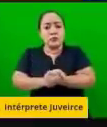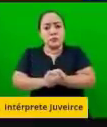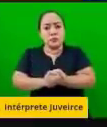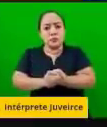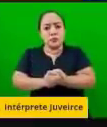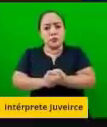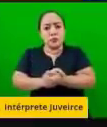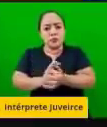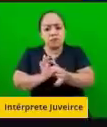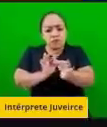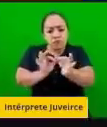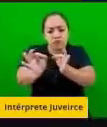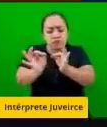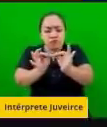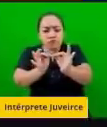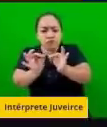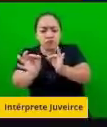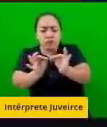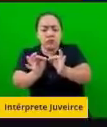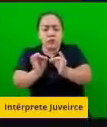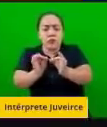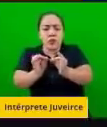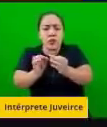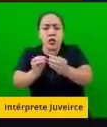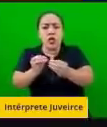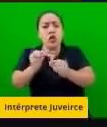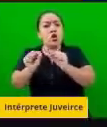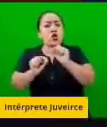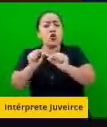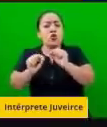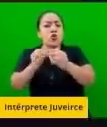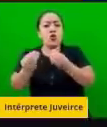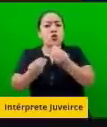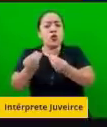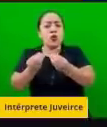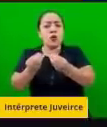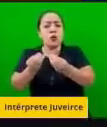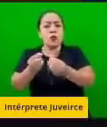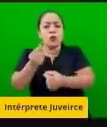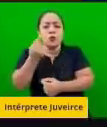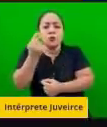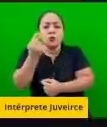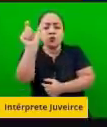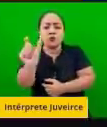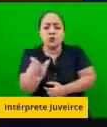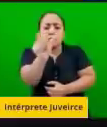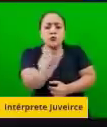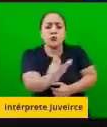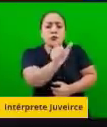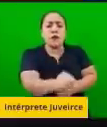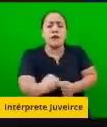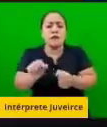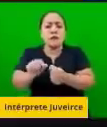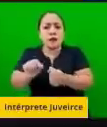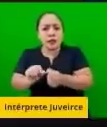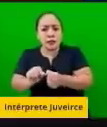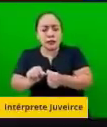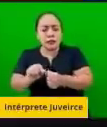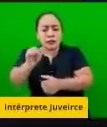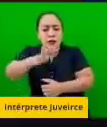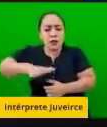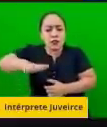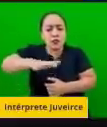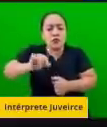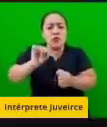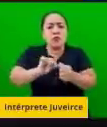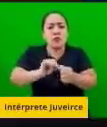ajustes em relação às atribuições de cada um dos segmentos dentro da unidade escolar, ou seja, atribuição da